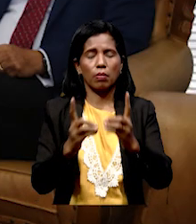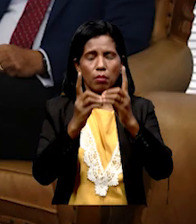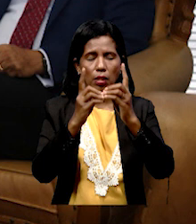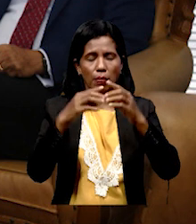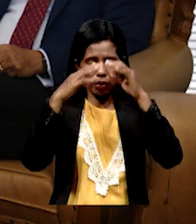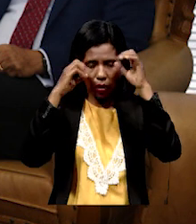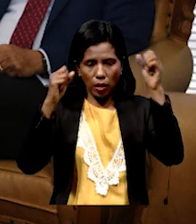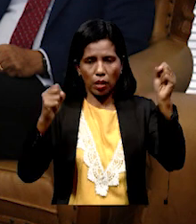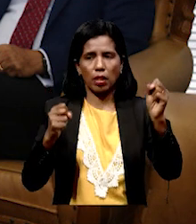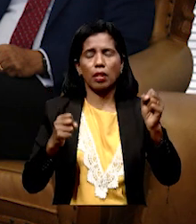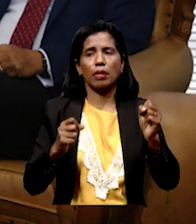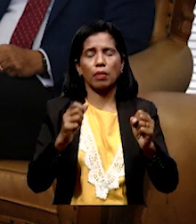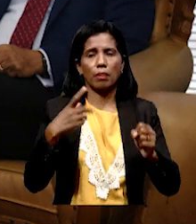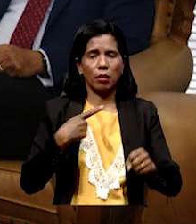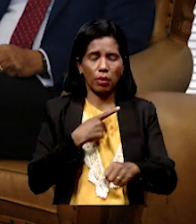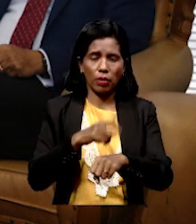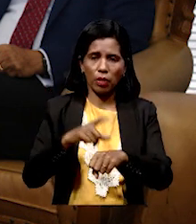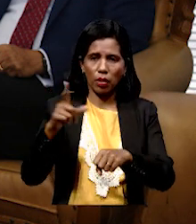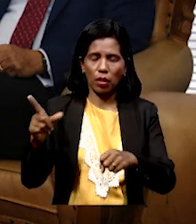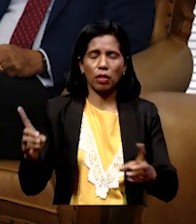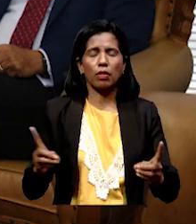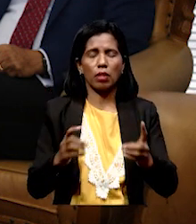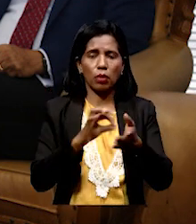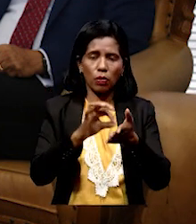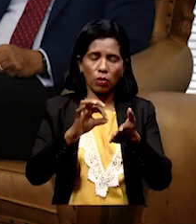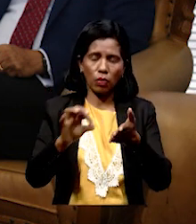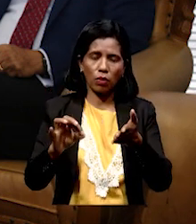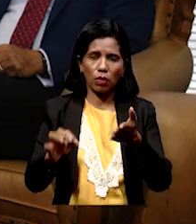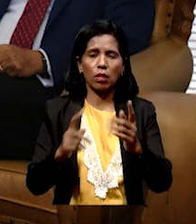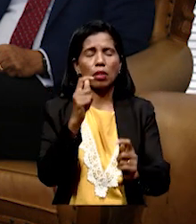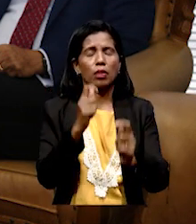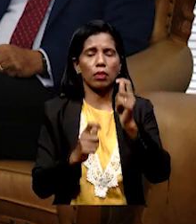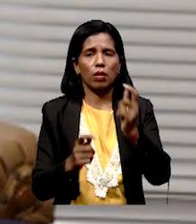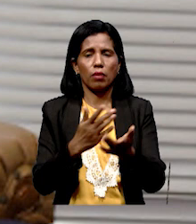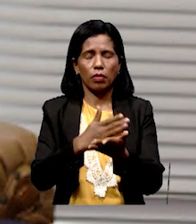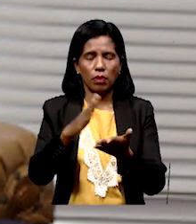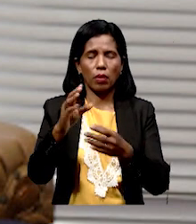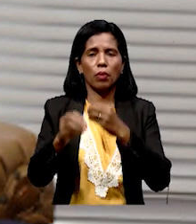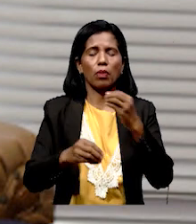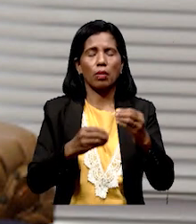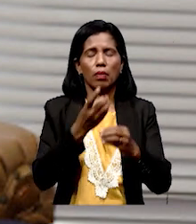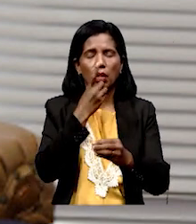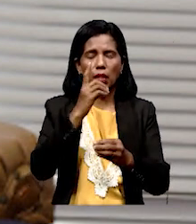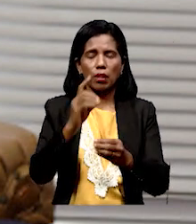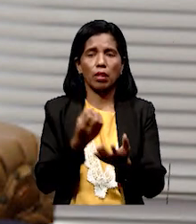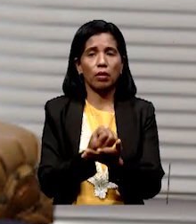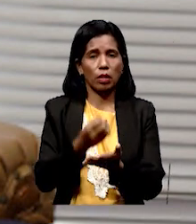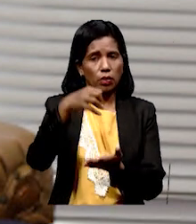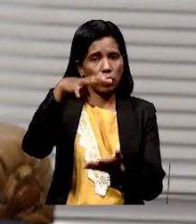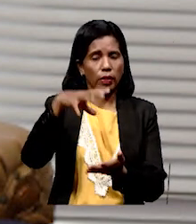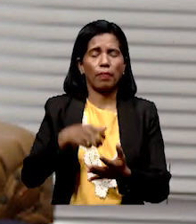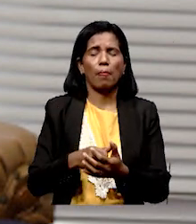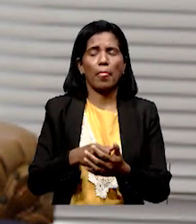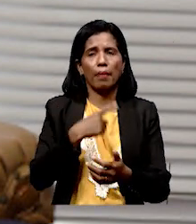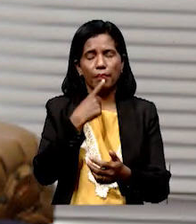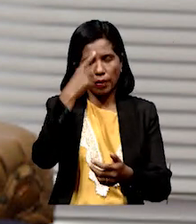tu cooperar ao Tribunal Recurso, o de prensa formulário NB, Tribunal distribui com a declaração Ricusoin. Tamba formulário